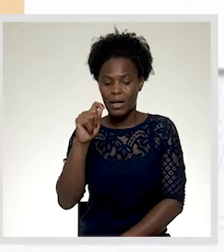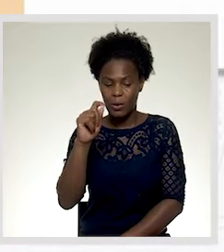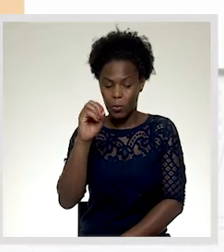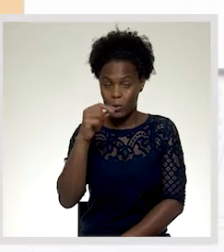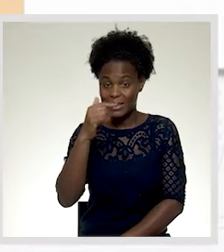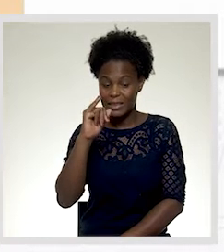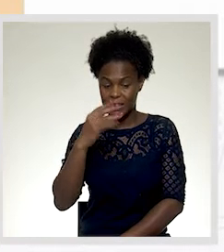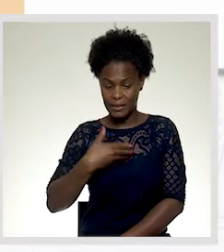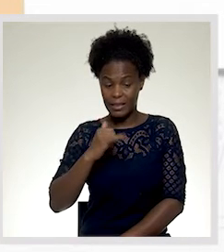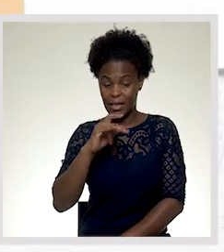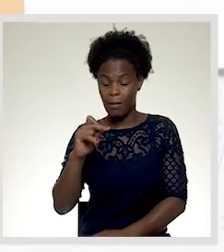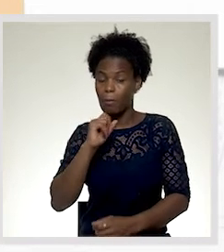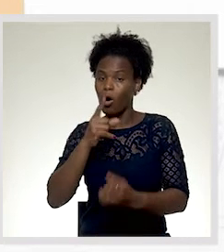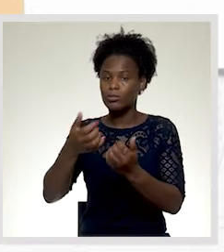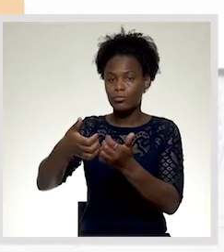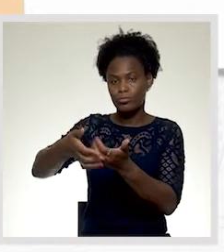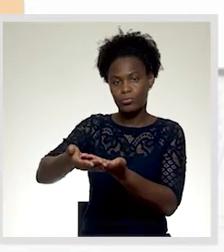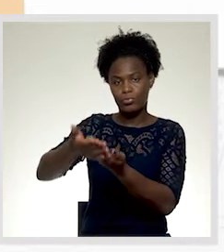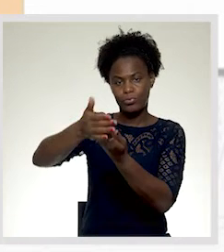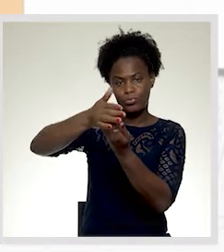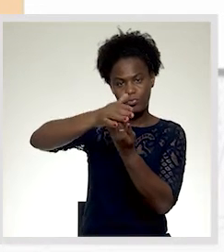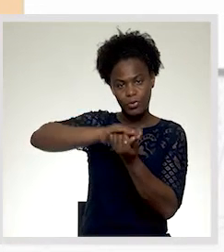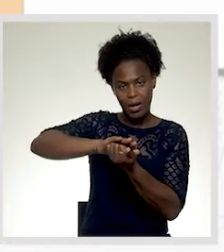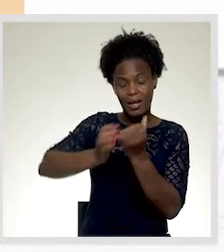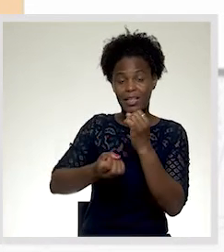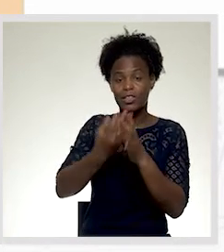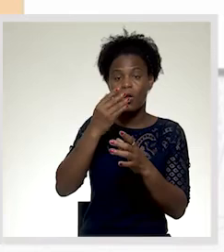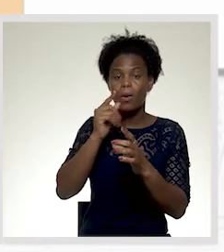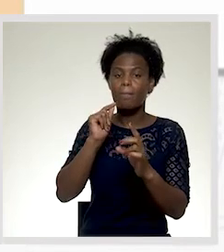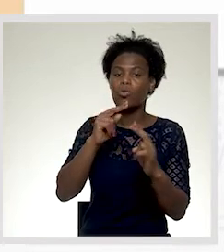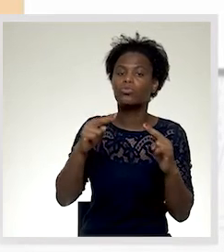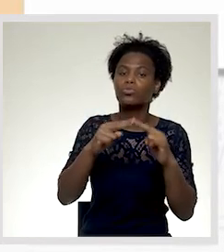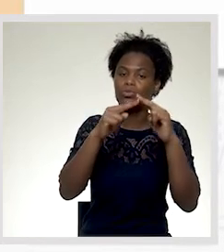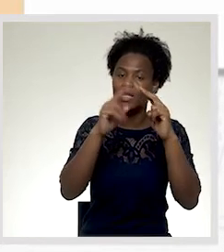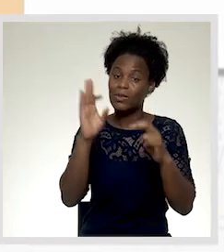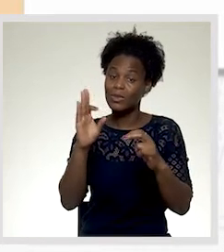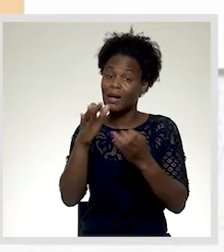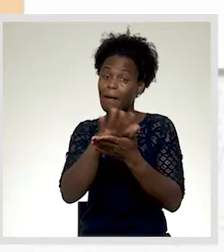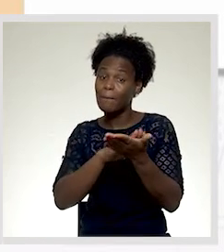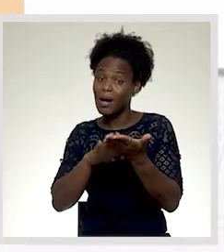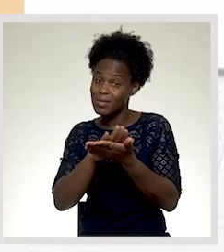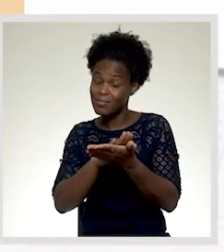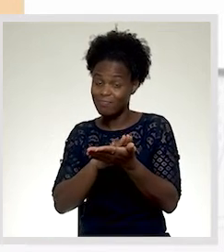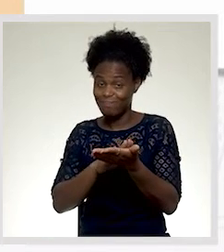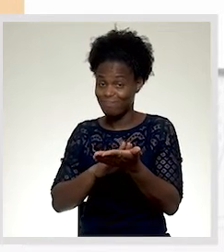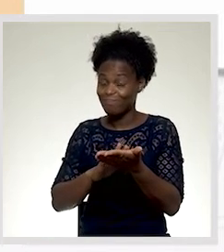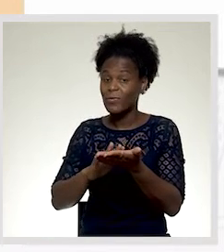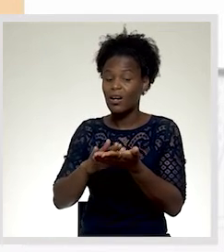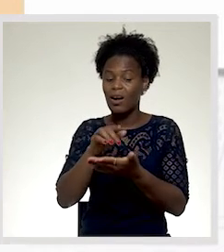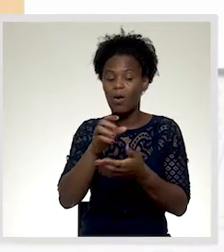pode dobrar-se sobre si devido à formação de pontos de hidrogênio entre as bases complementares. São essas